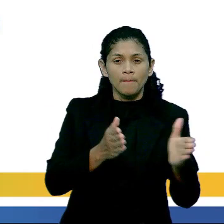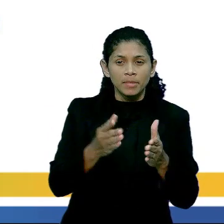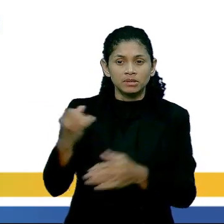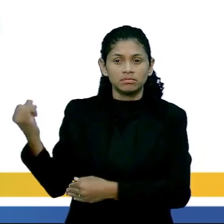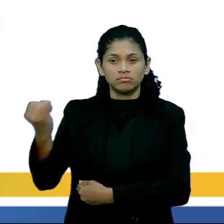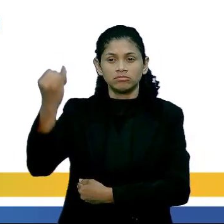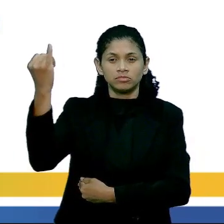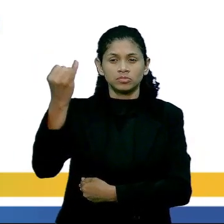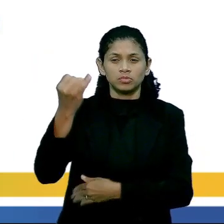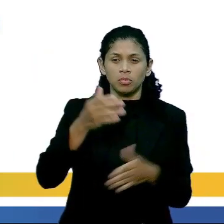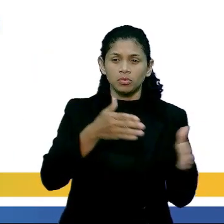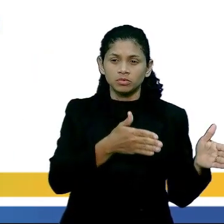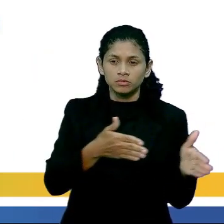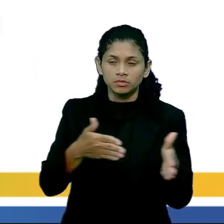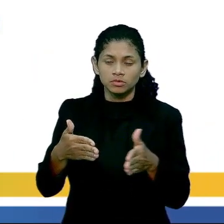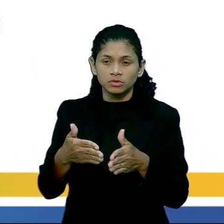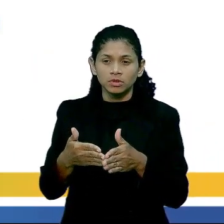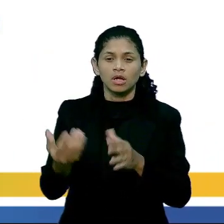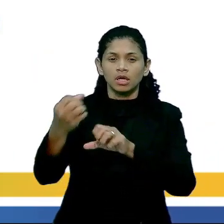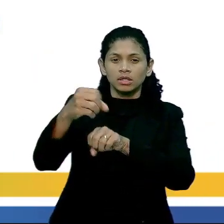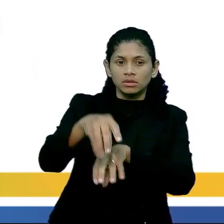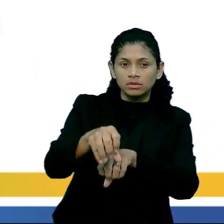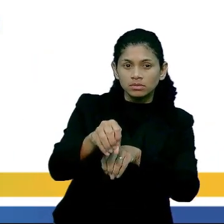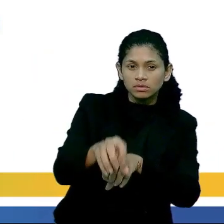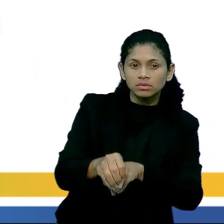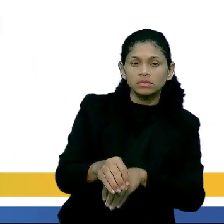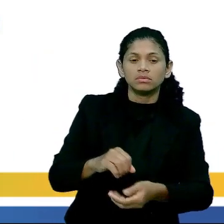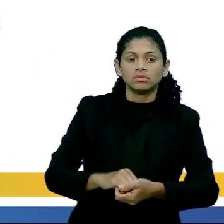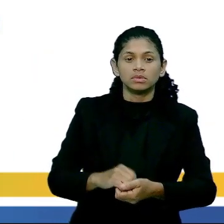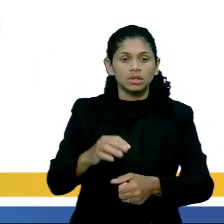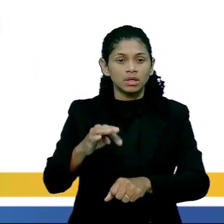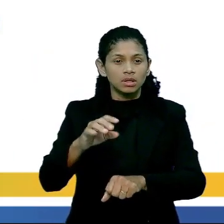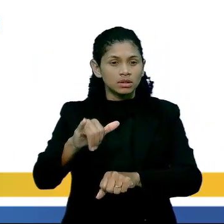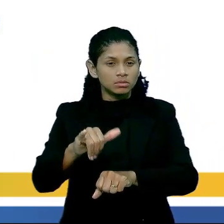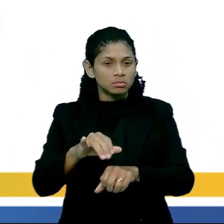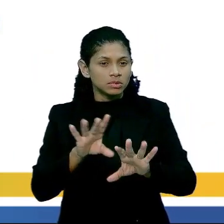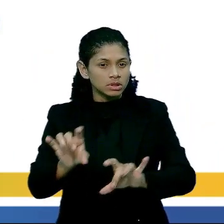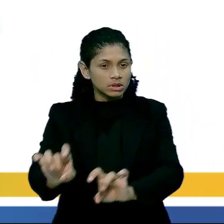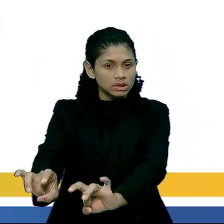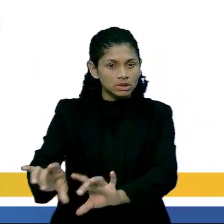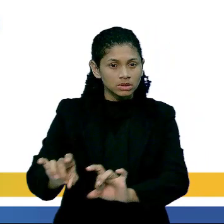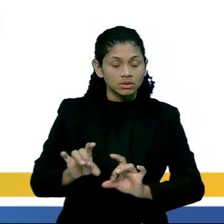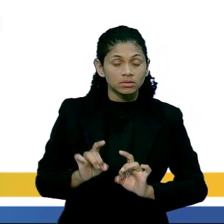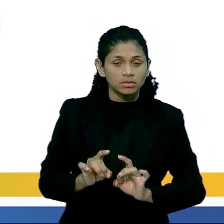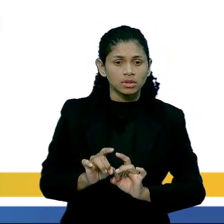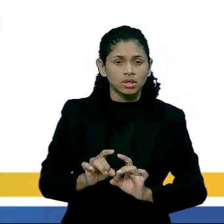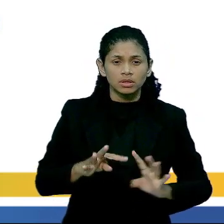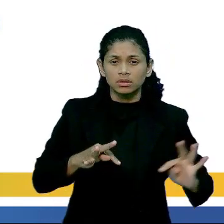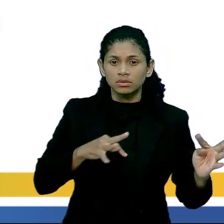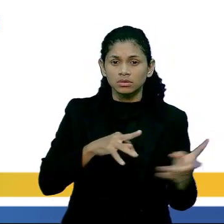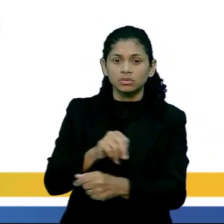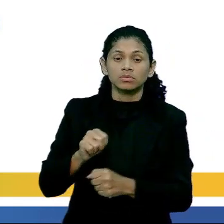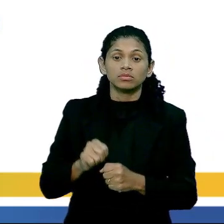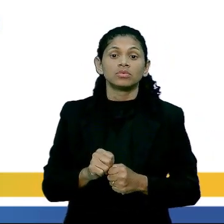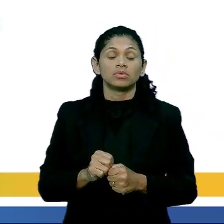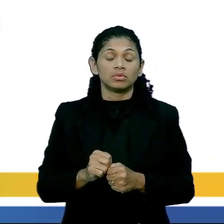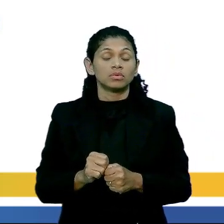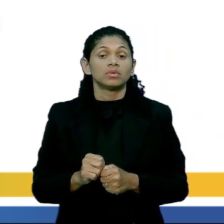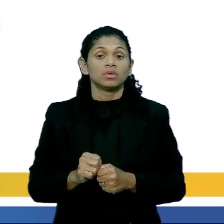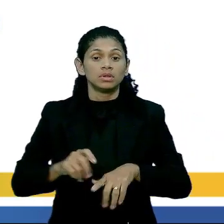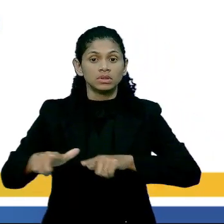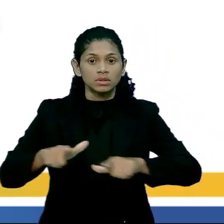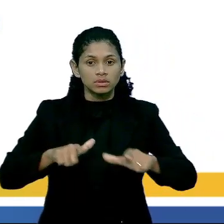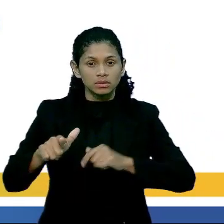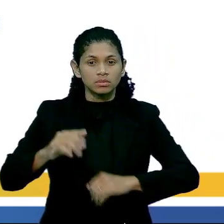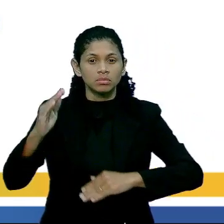jornada educar ensinar técnicas a todo aquele que se faz né O que se trabalha o cargo de